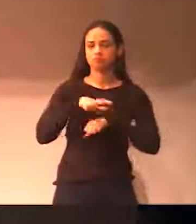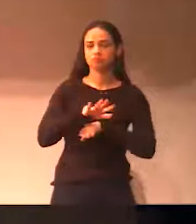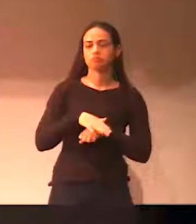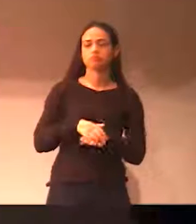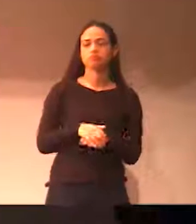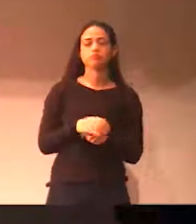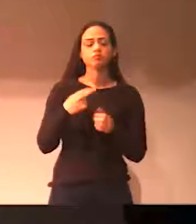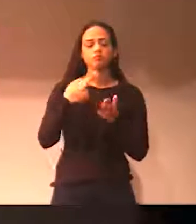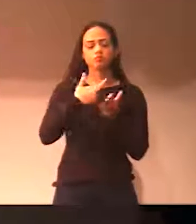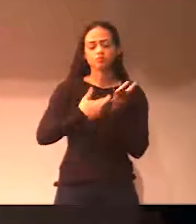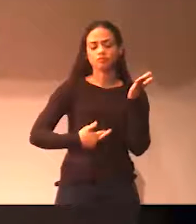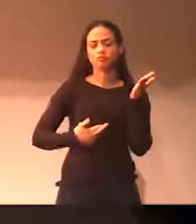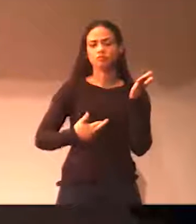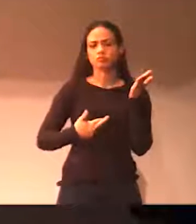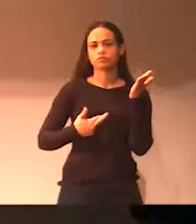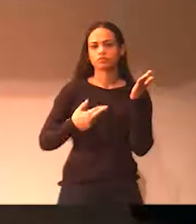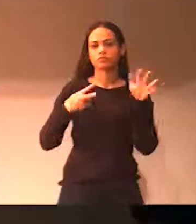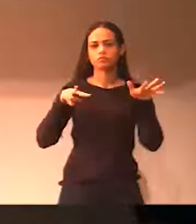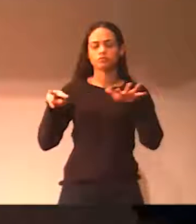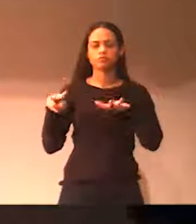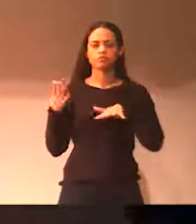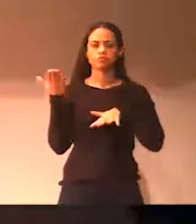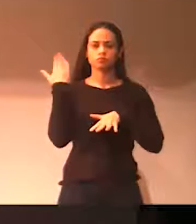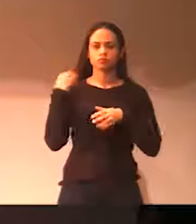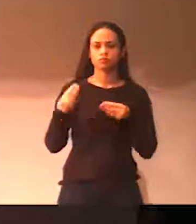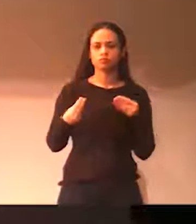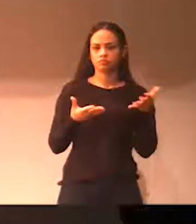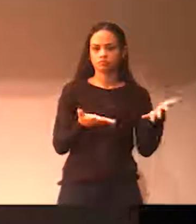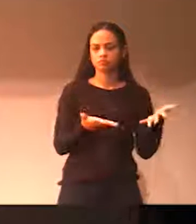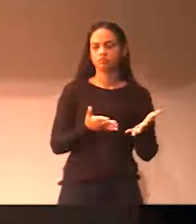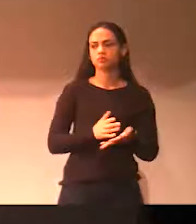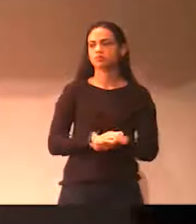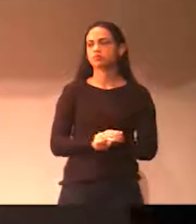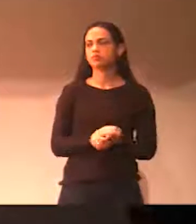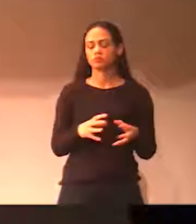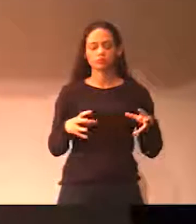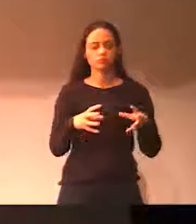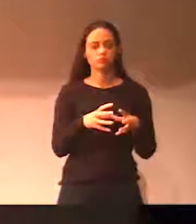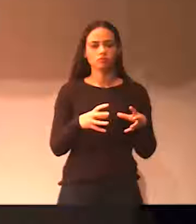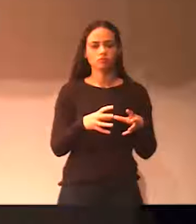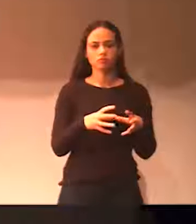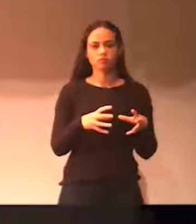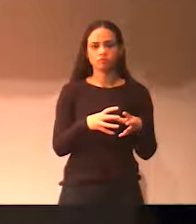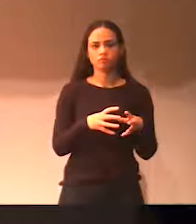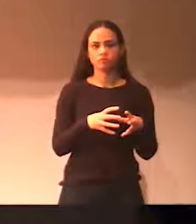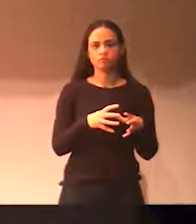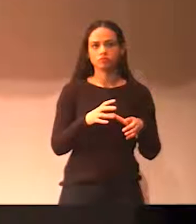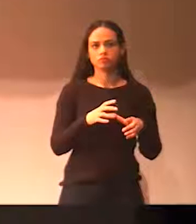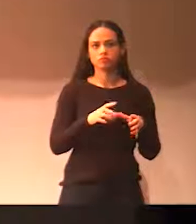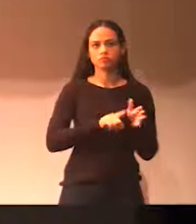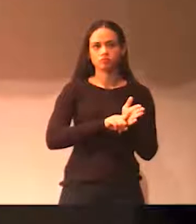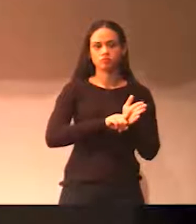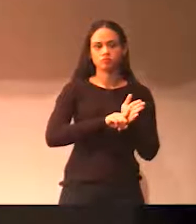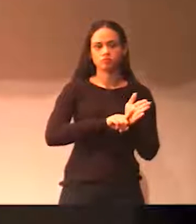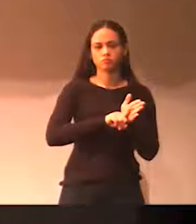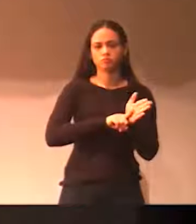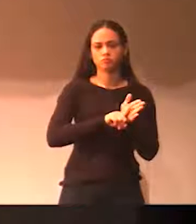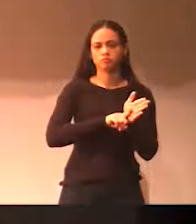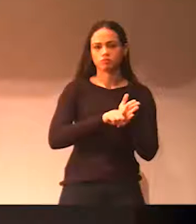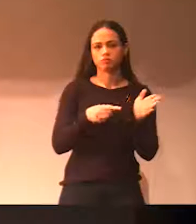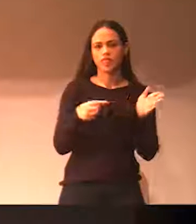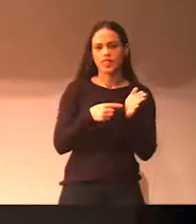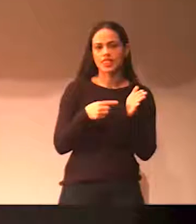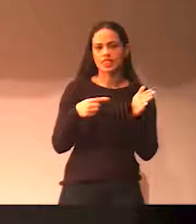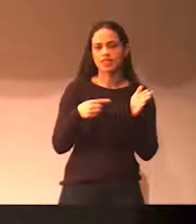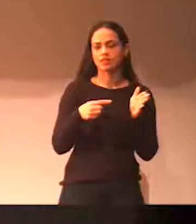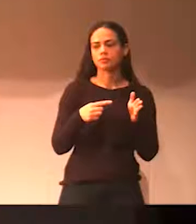semana passada da comissão processante. E nós demos prosseguimento à comissão.